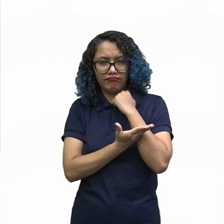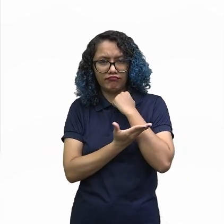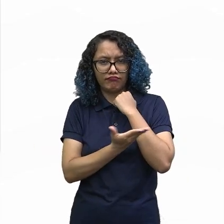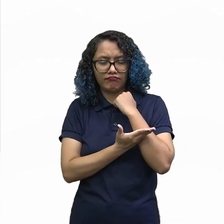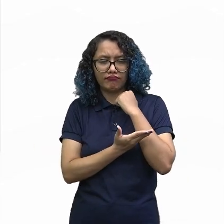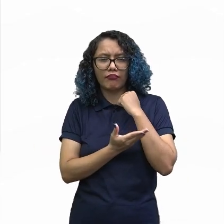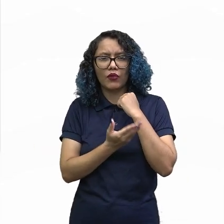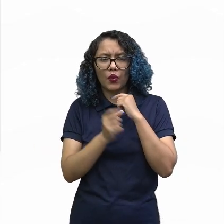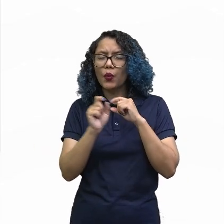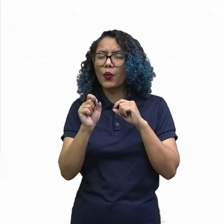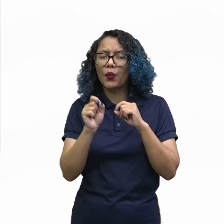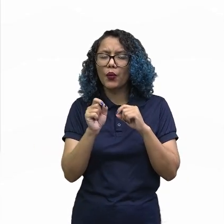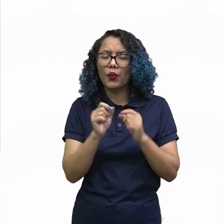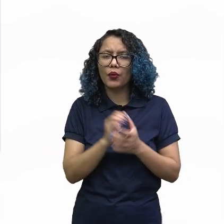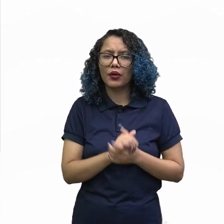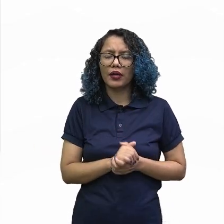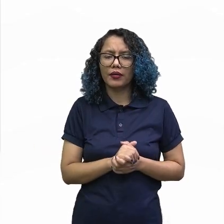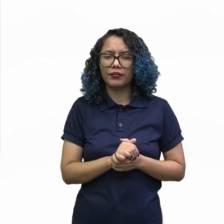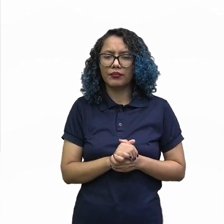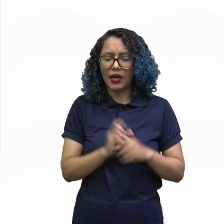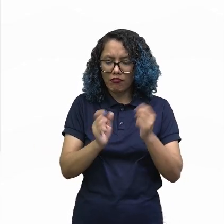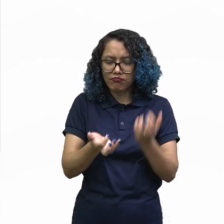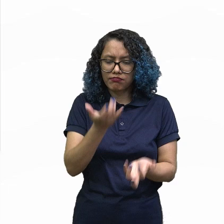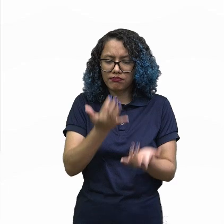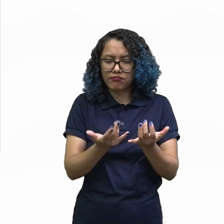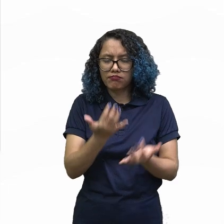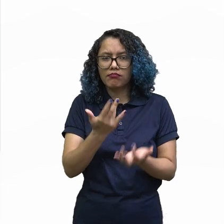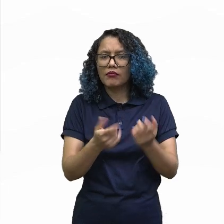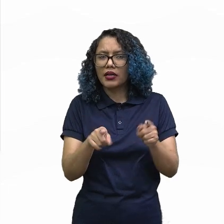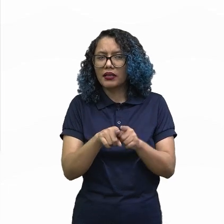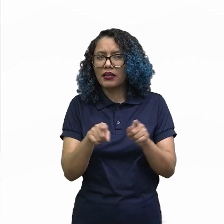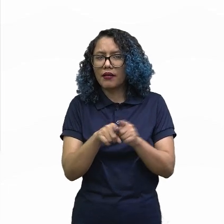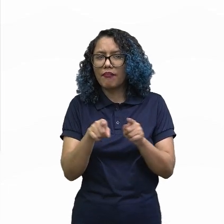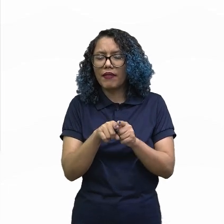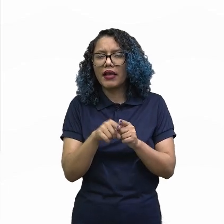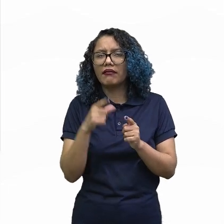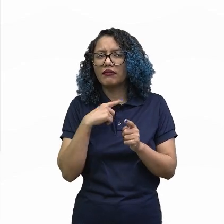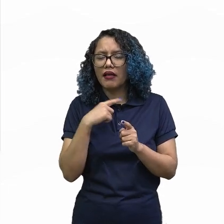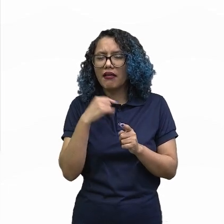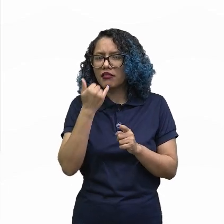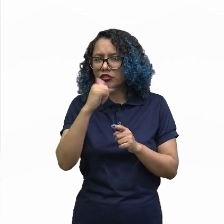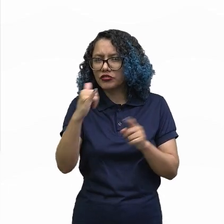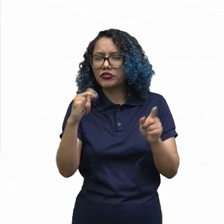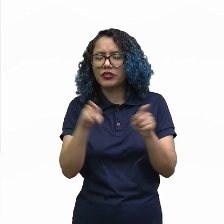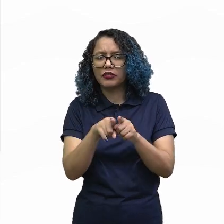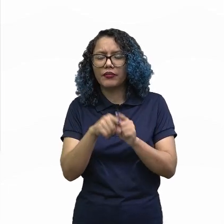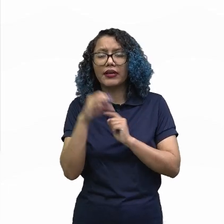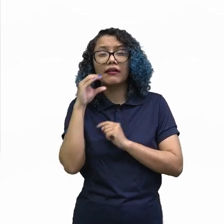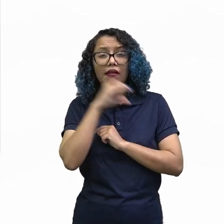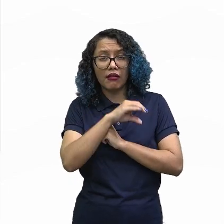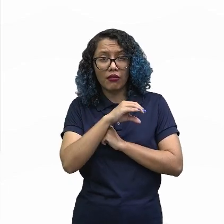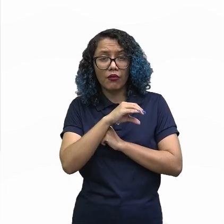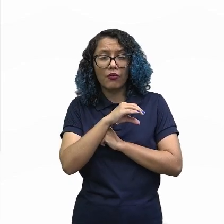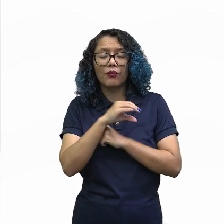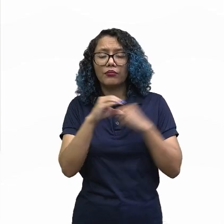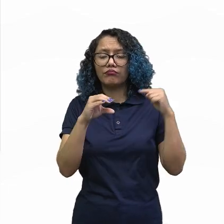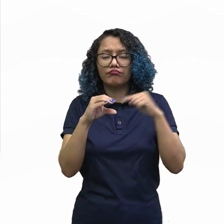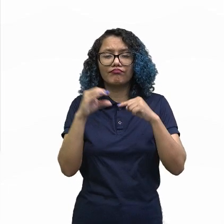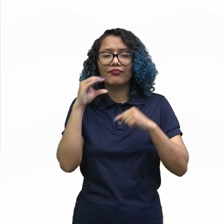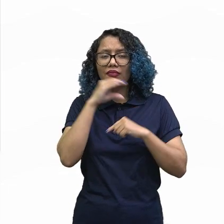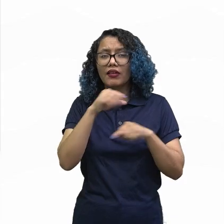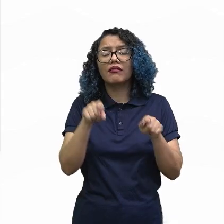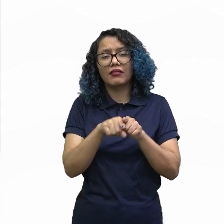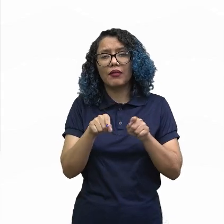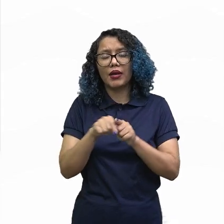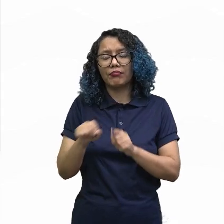que é reaproveitada para queima e produzir calor, para produzir energia, né? Esse calor também dissipa